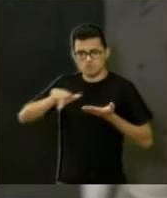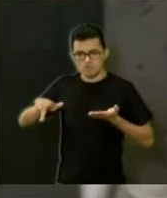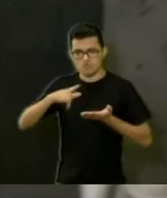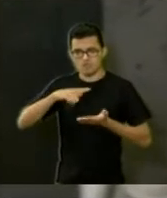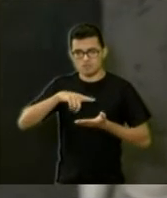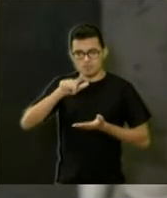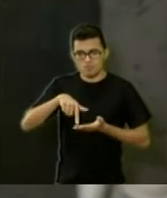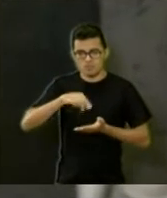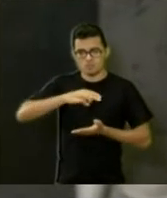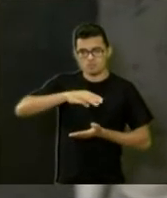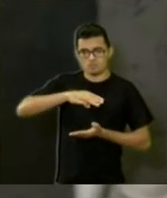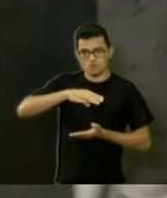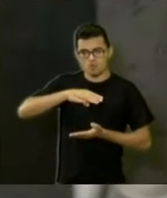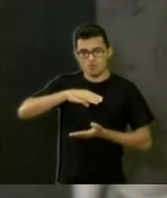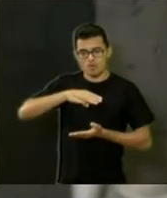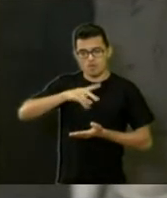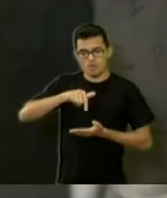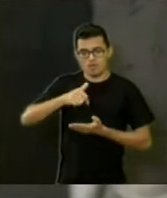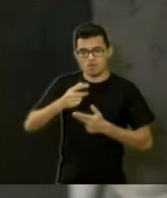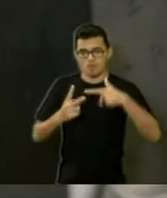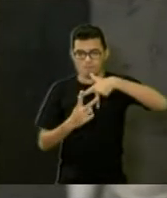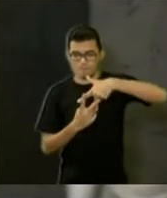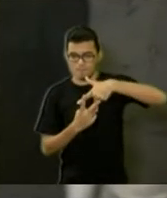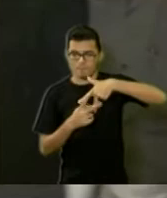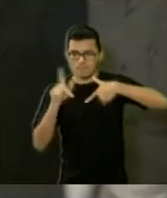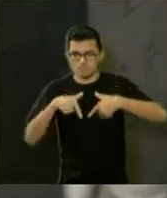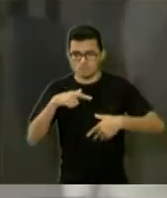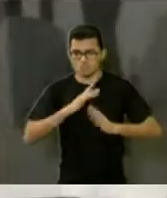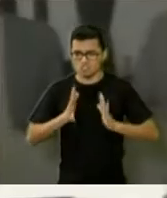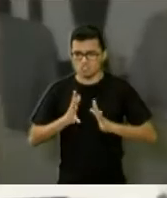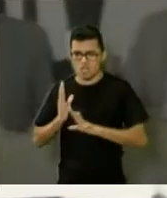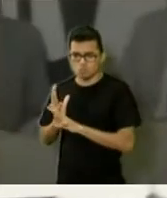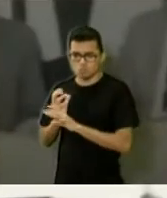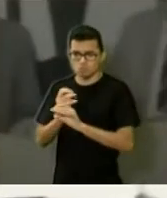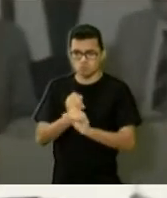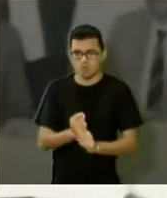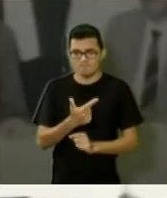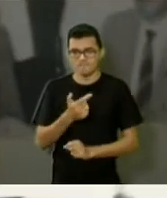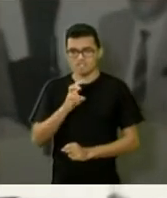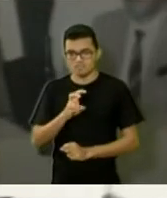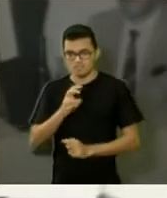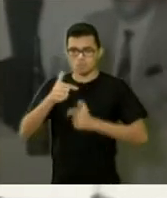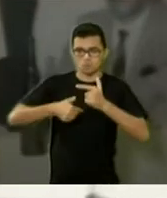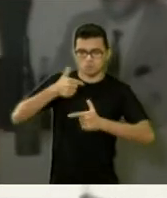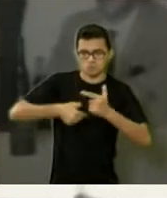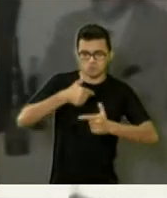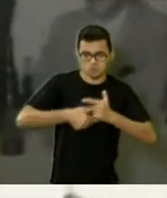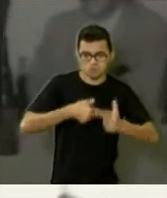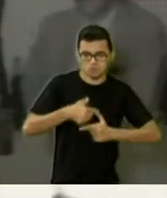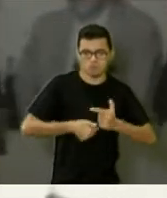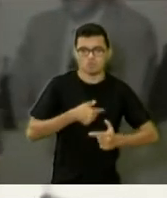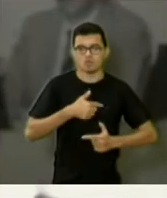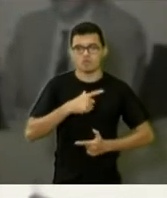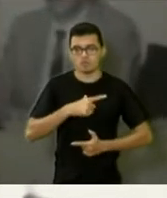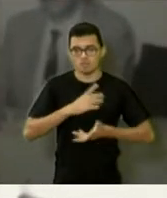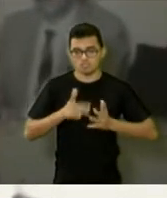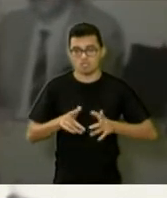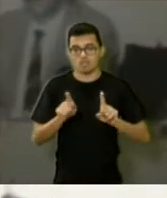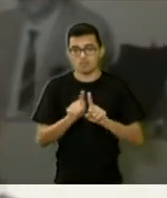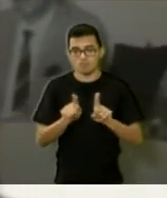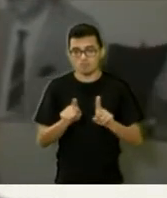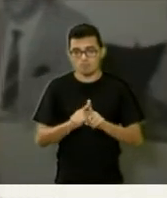Maçom Emérito, prêmio destinado aos maçons que atingem 25 anos de serviços prestados à ordem, além de